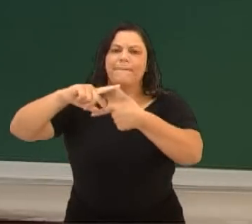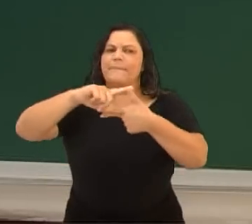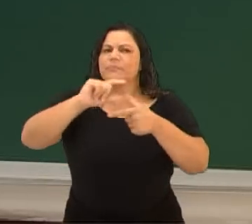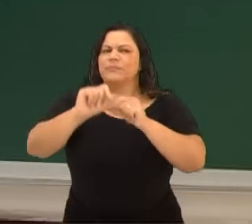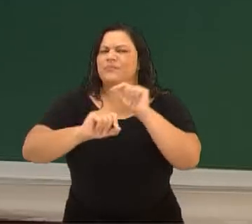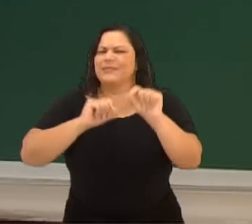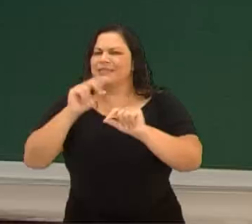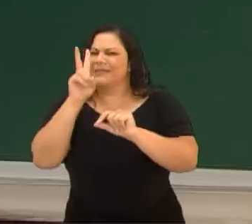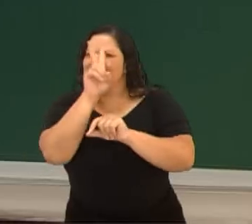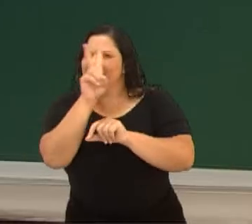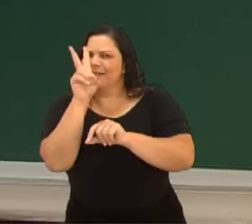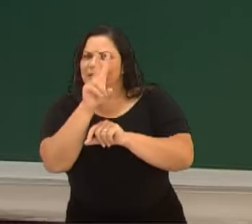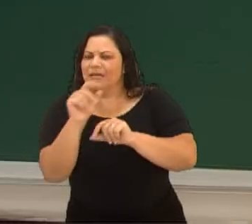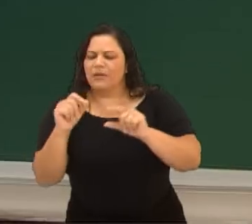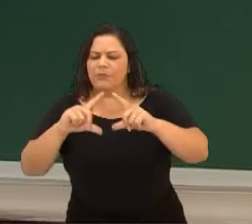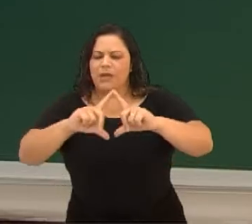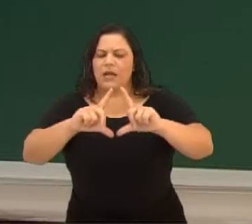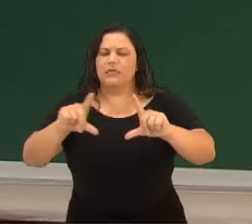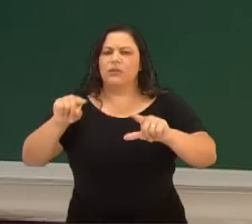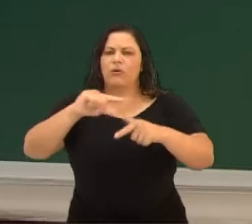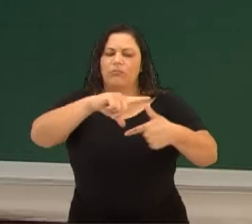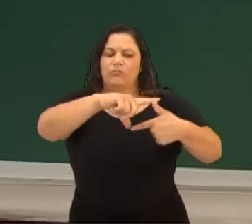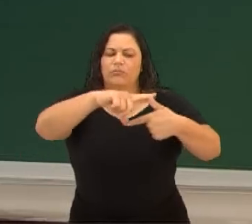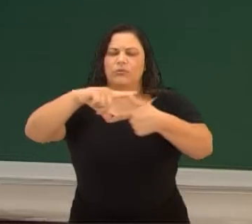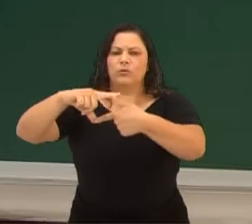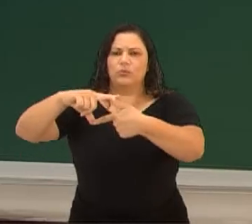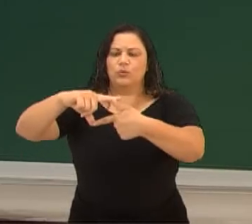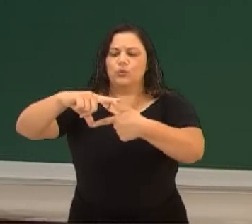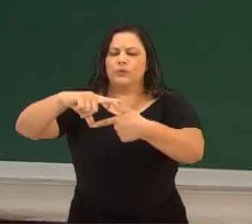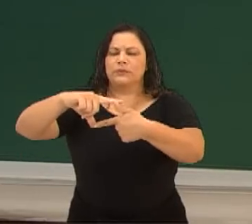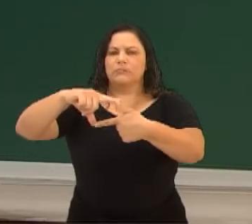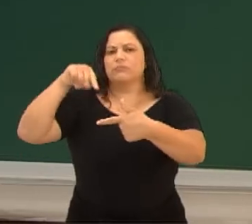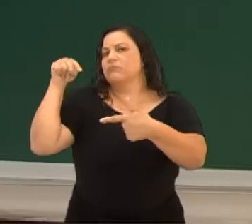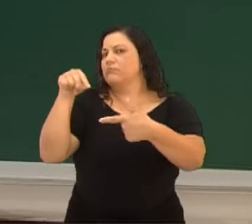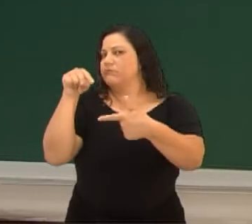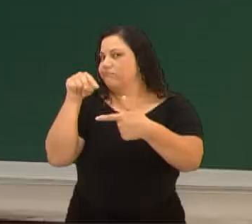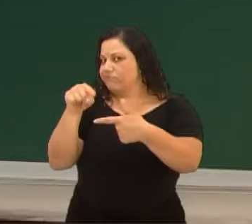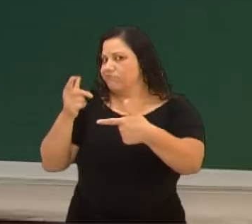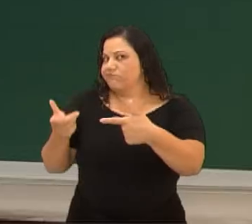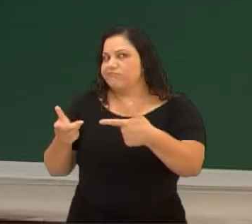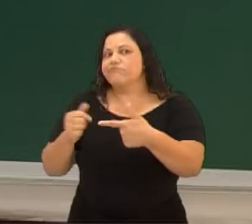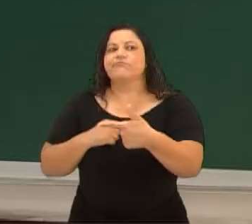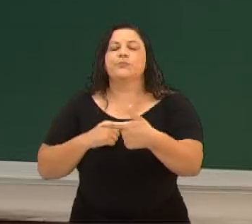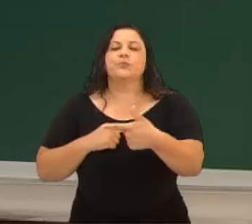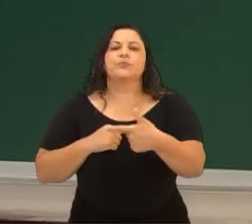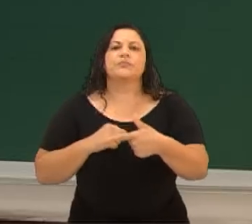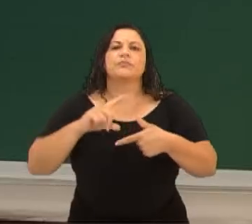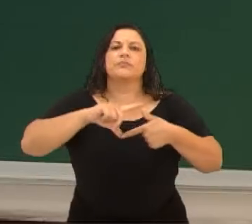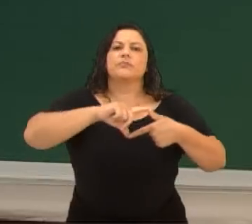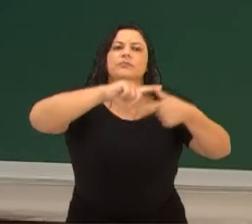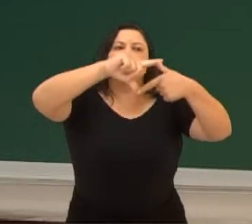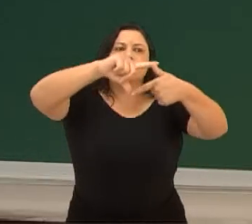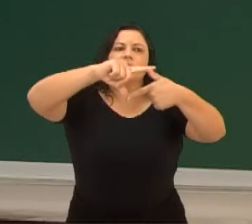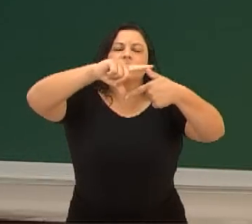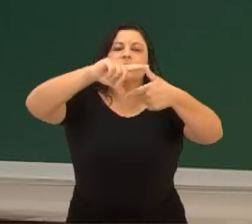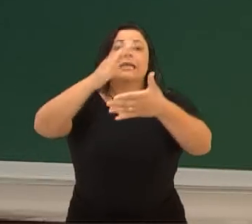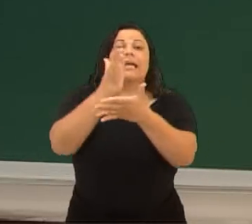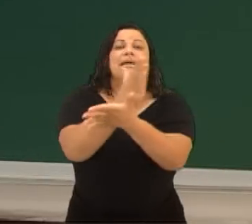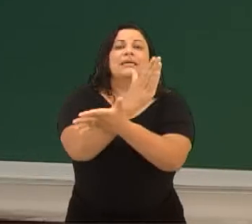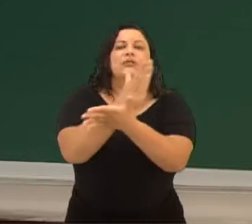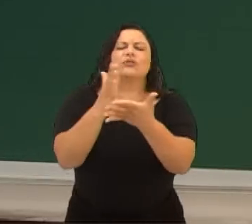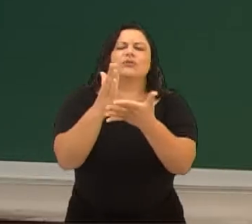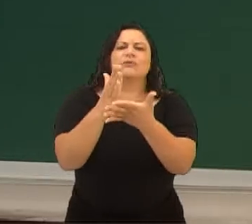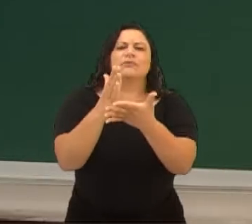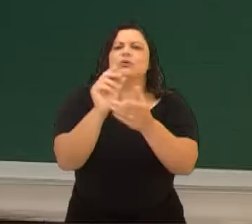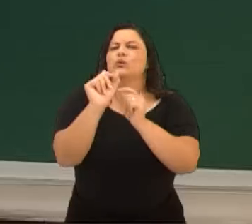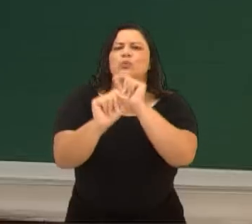certinho? Então, olhando esse losango ali, se eu pegar esse losango e dividir ele, eu